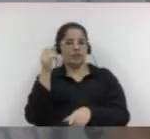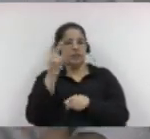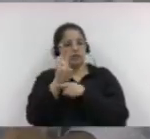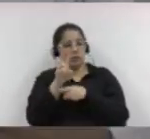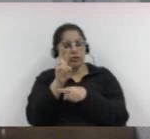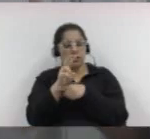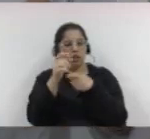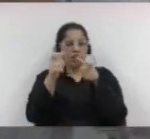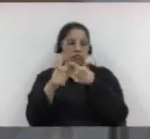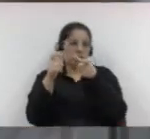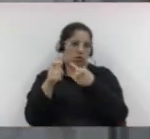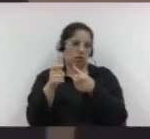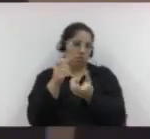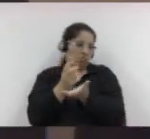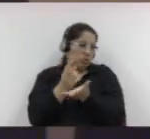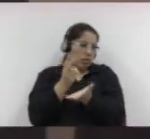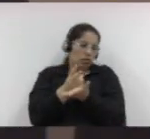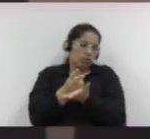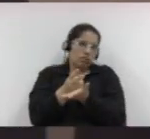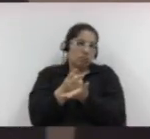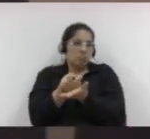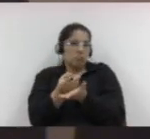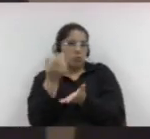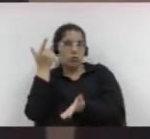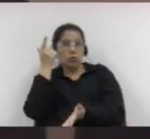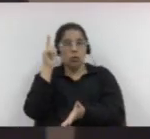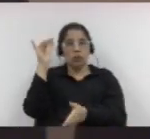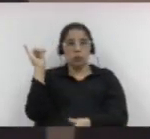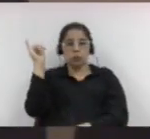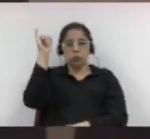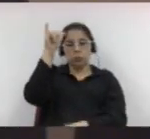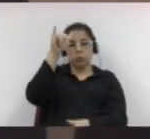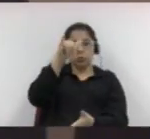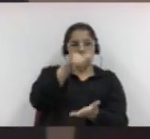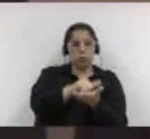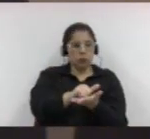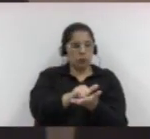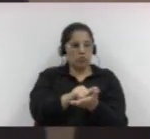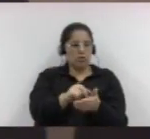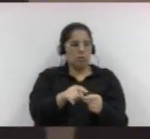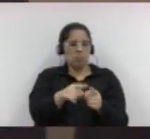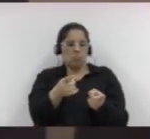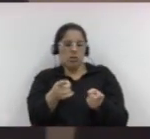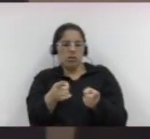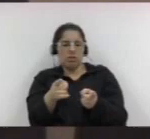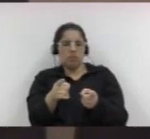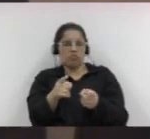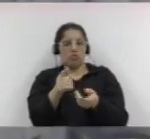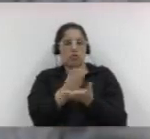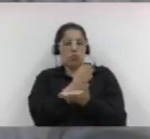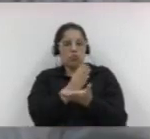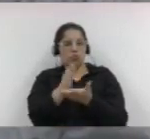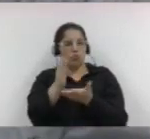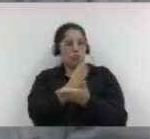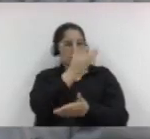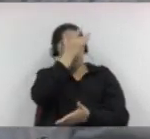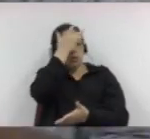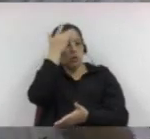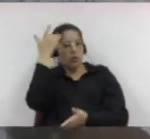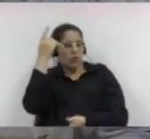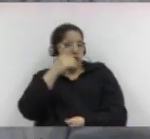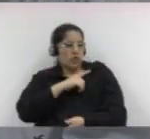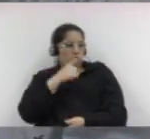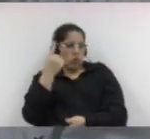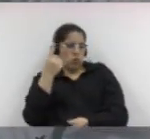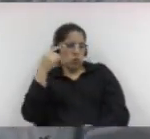não sirva lá para aeronaves de grande porte, mas pelo menos aquelas pessoas da cidade que tem aquele avião, aquela coisa,